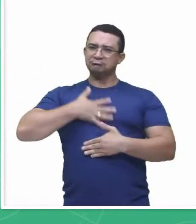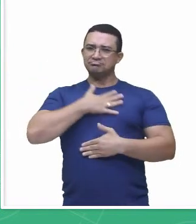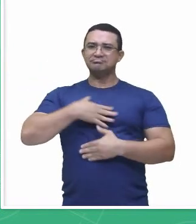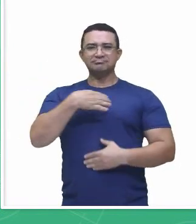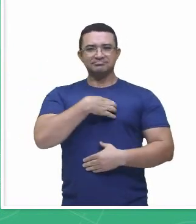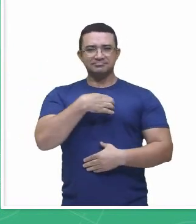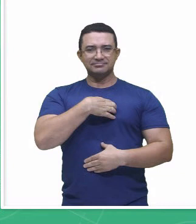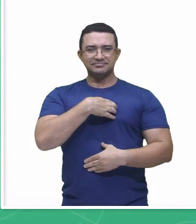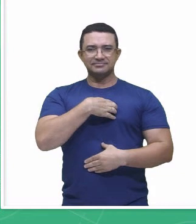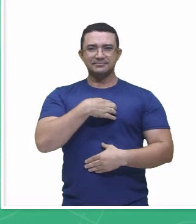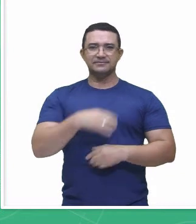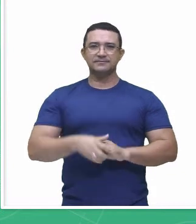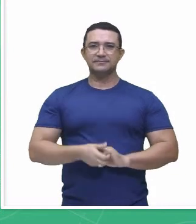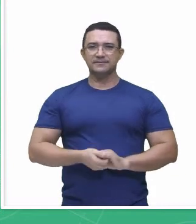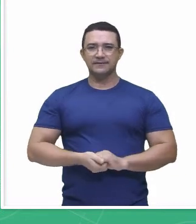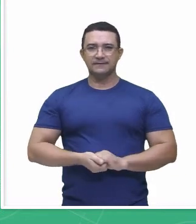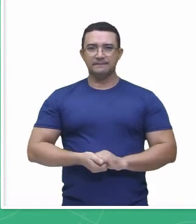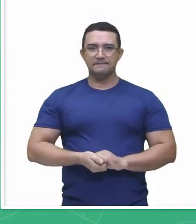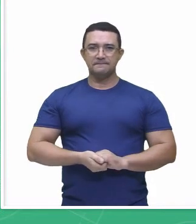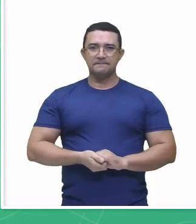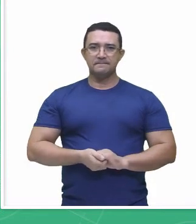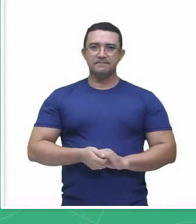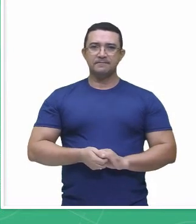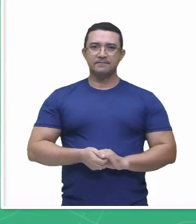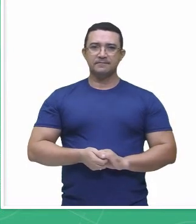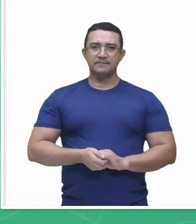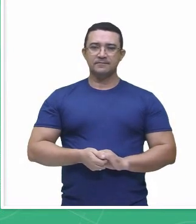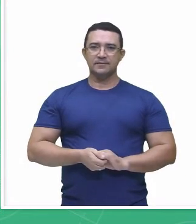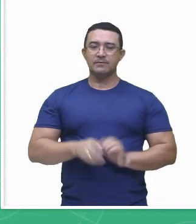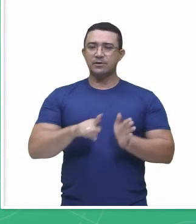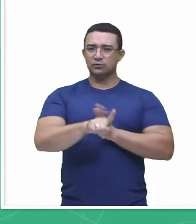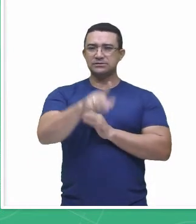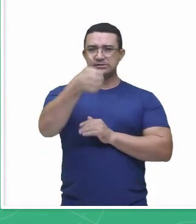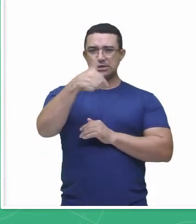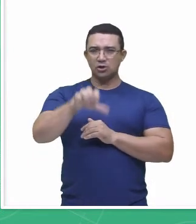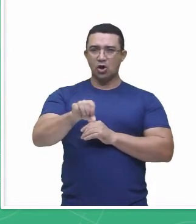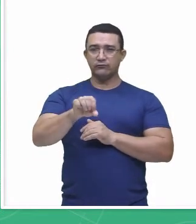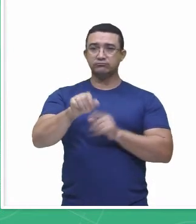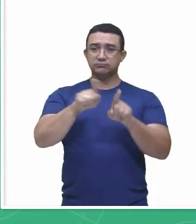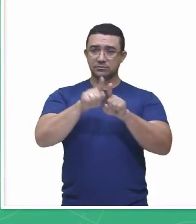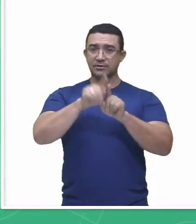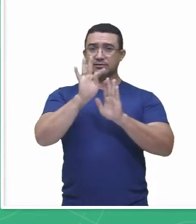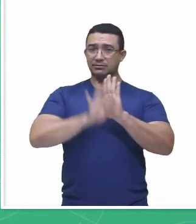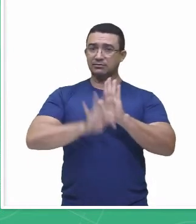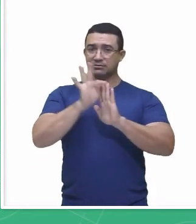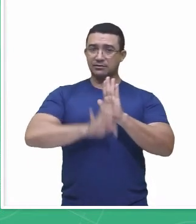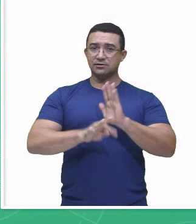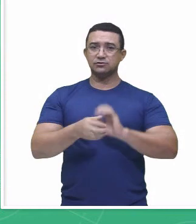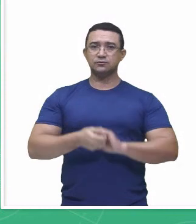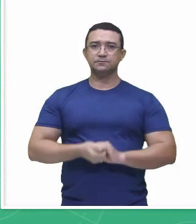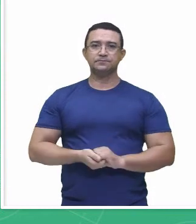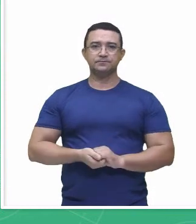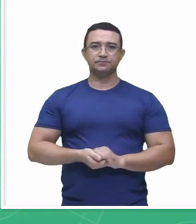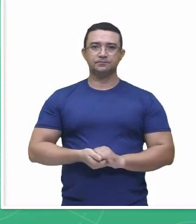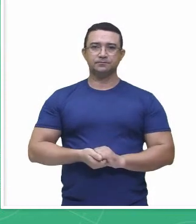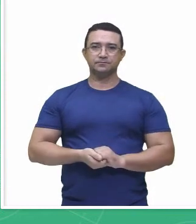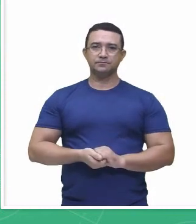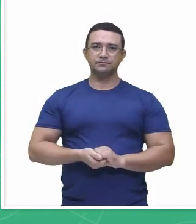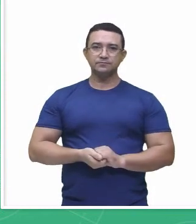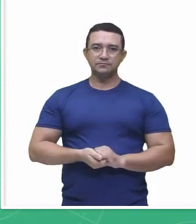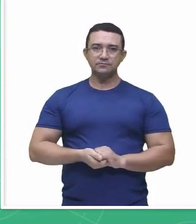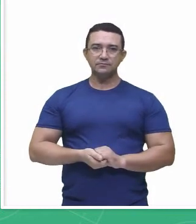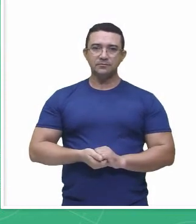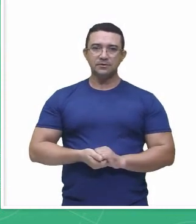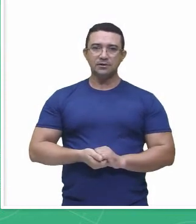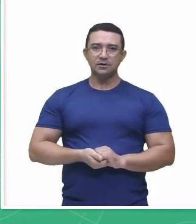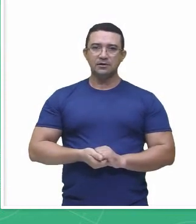bom? Seguindo adiante, a próxima questão, a 19, também partia de um texto. E esse é um texto mais clássico, é um texto literário. E dizia